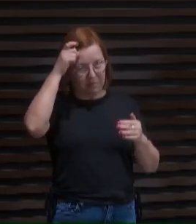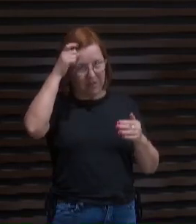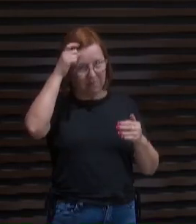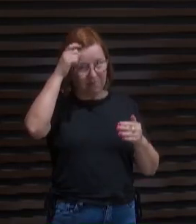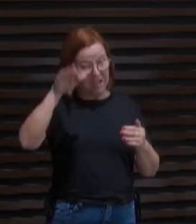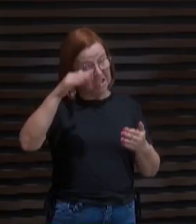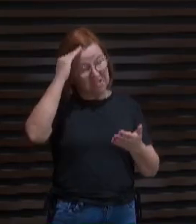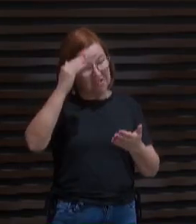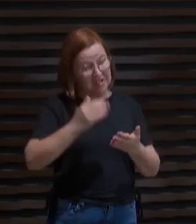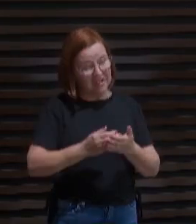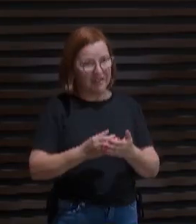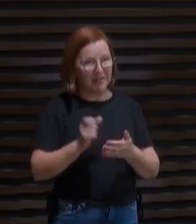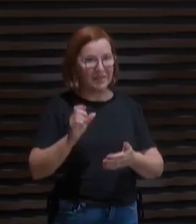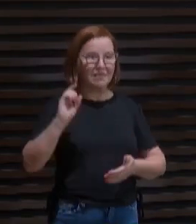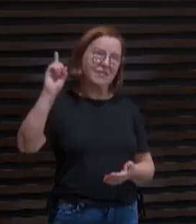vez de confessar a palavra.